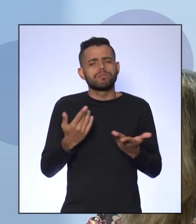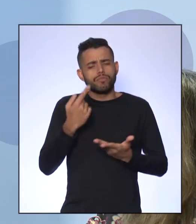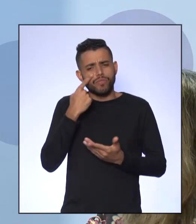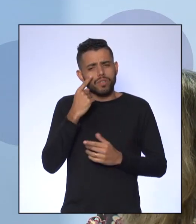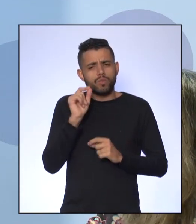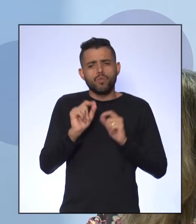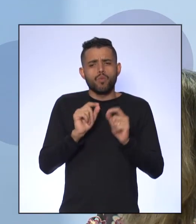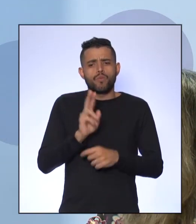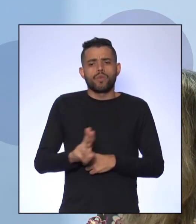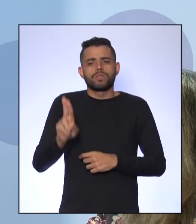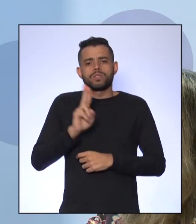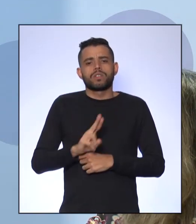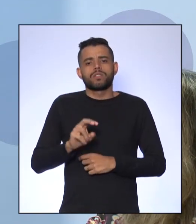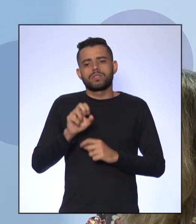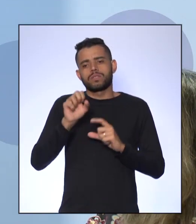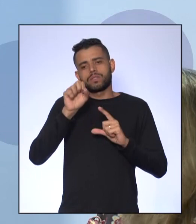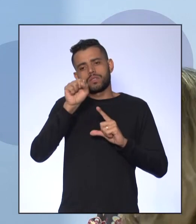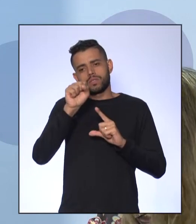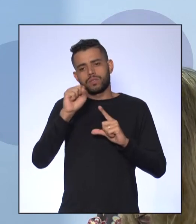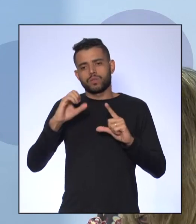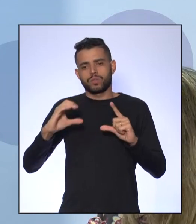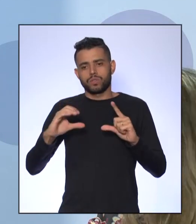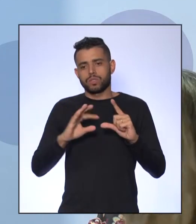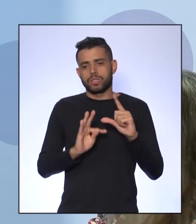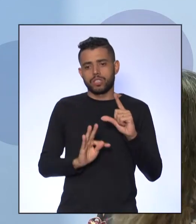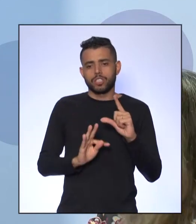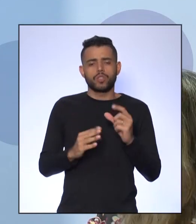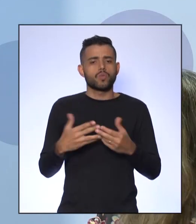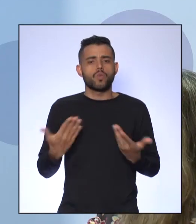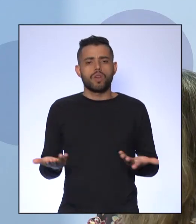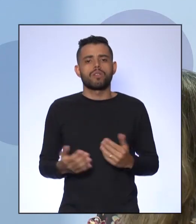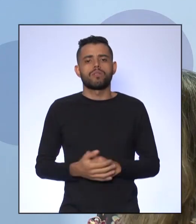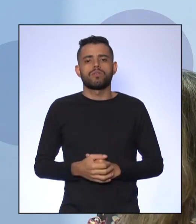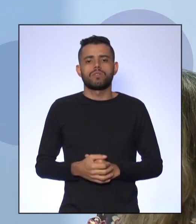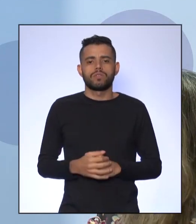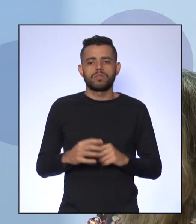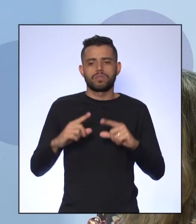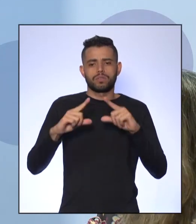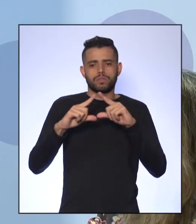Seno, cosseno, tangente. Então eu vejo cateto